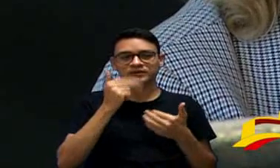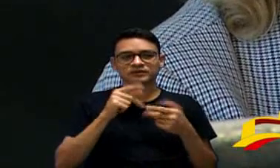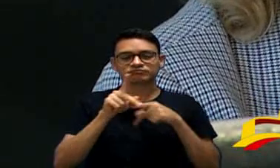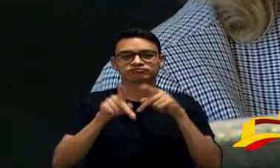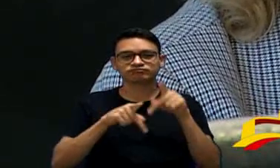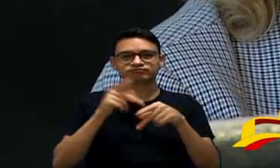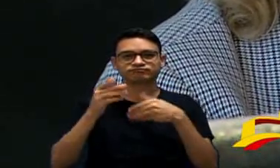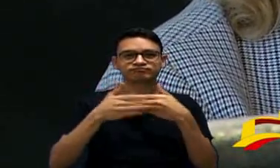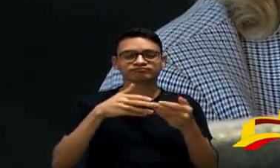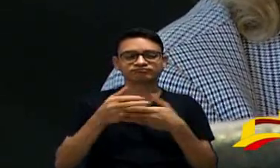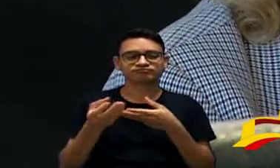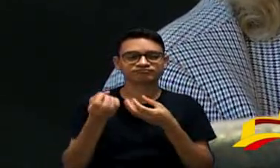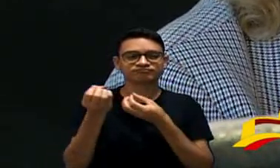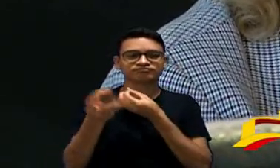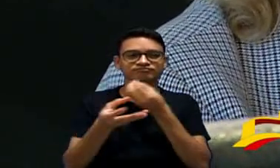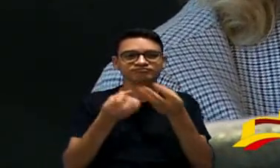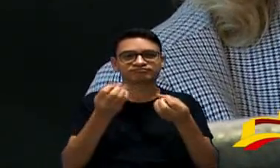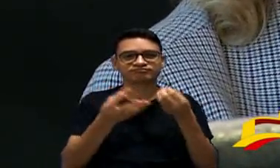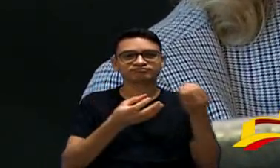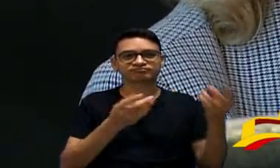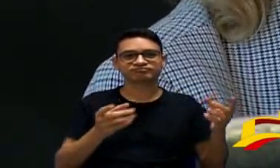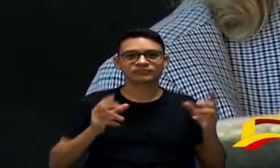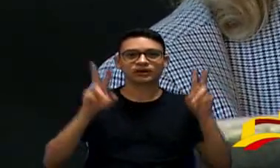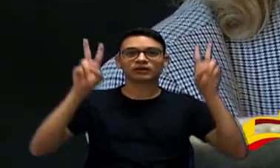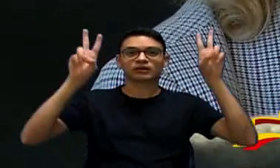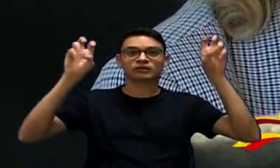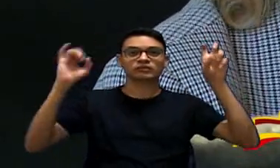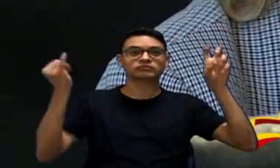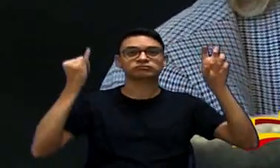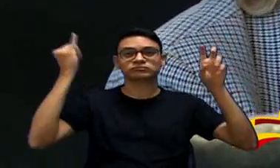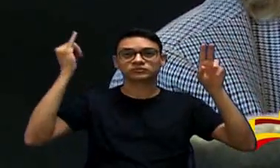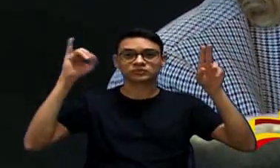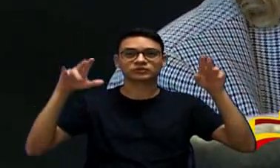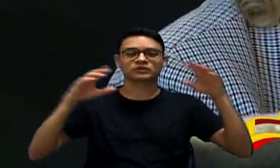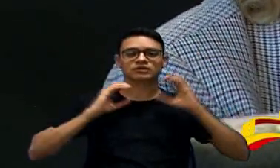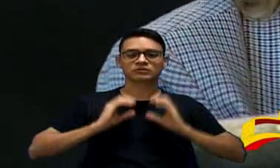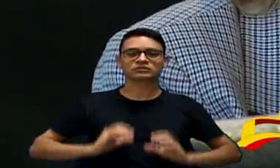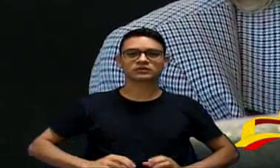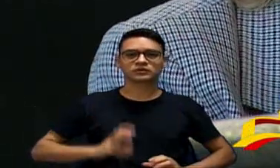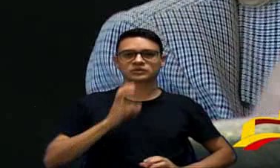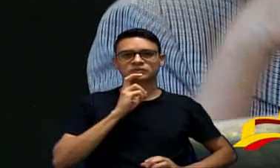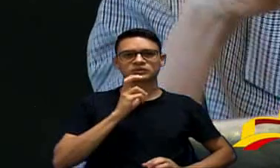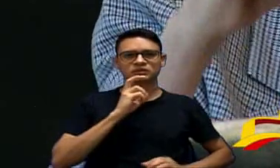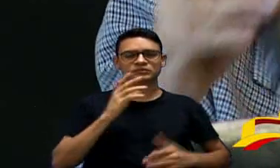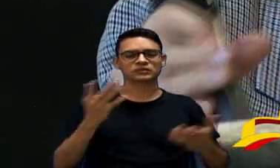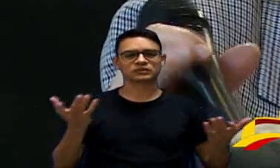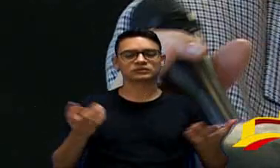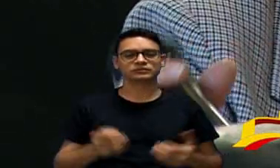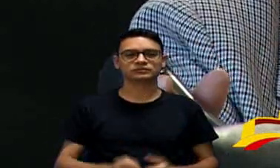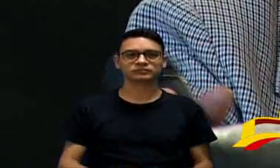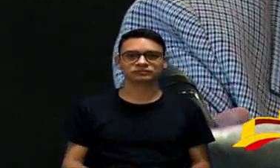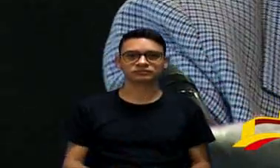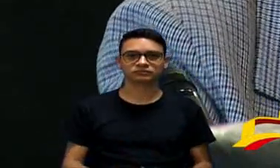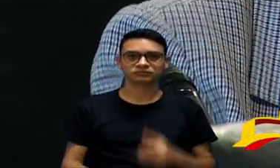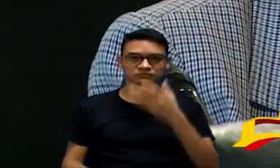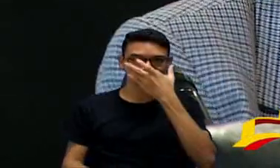banaliza a entrega de títulos, que é uma coisa tão importante, de cidadãos sorocabanos.